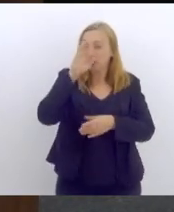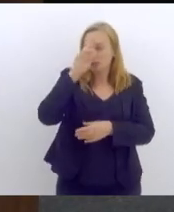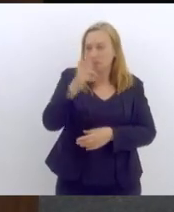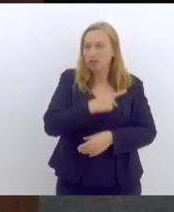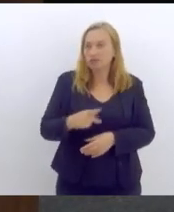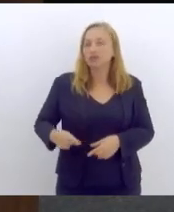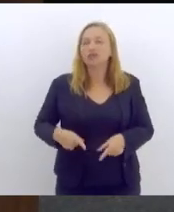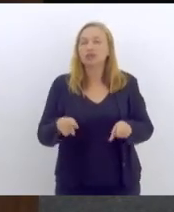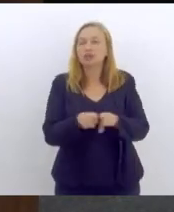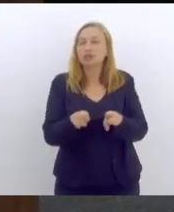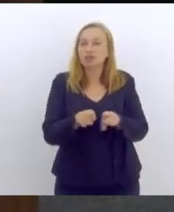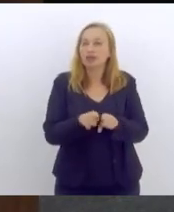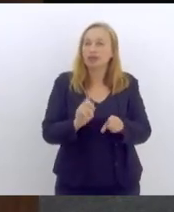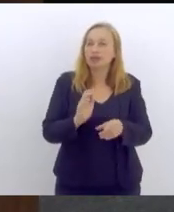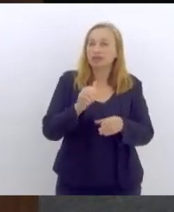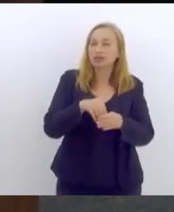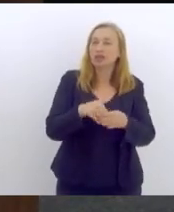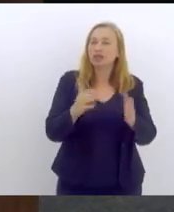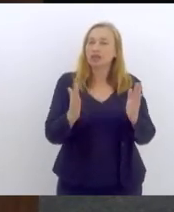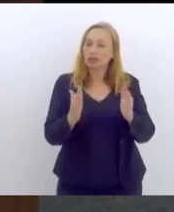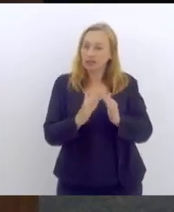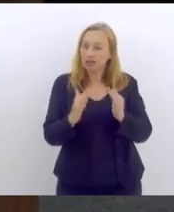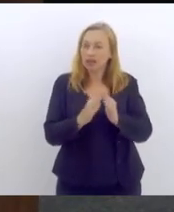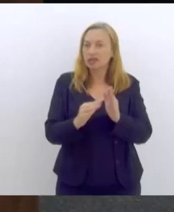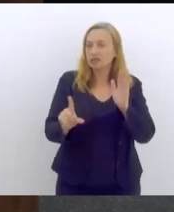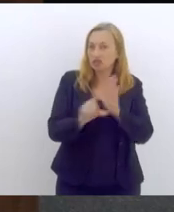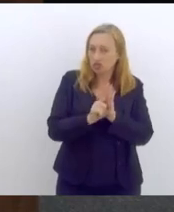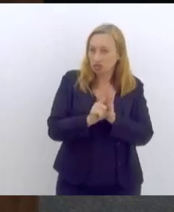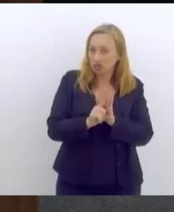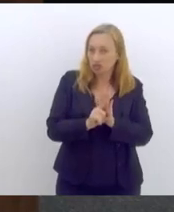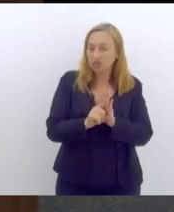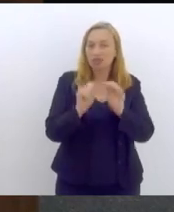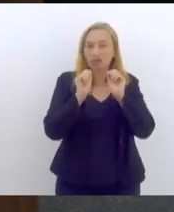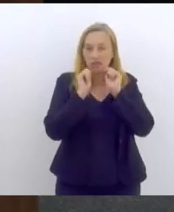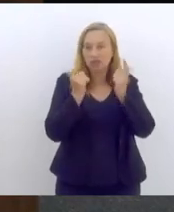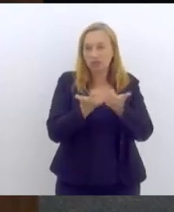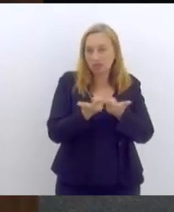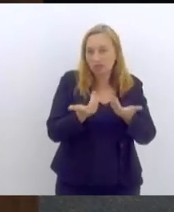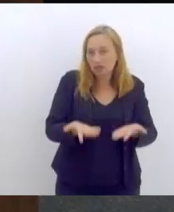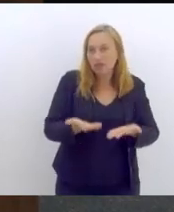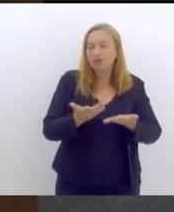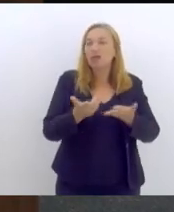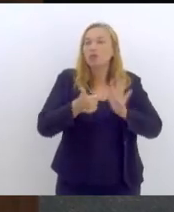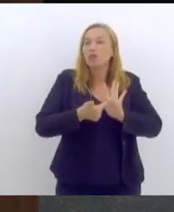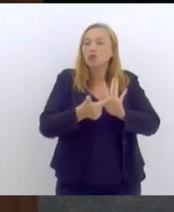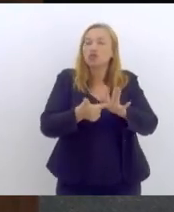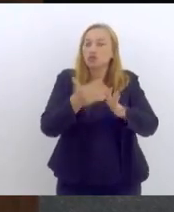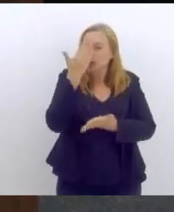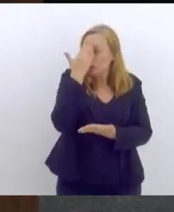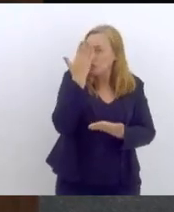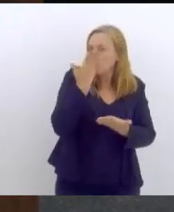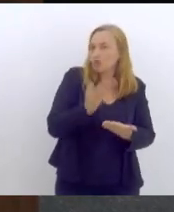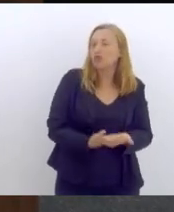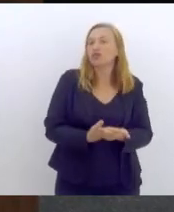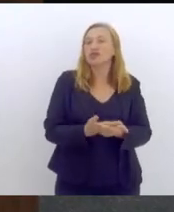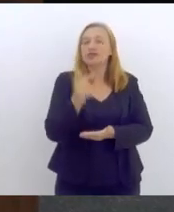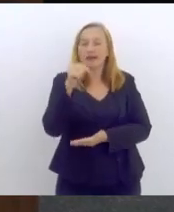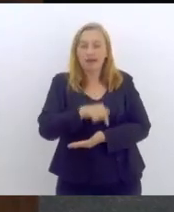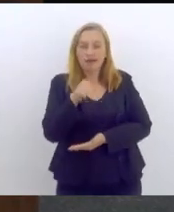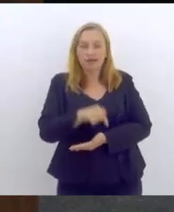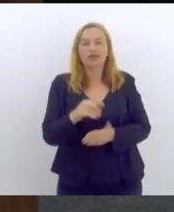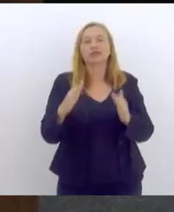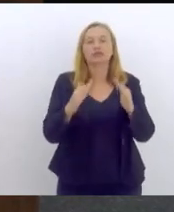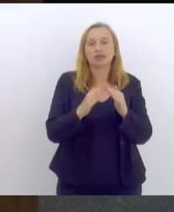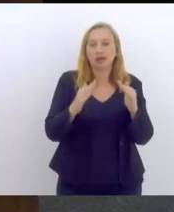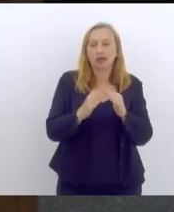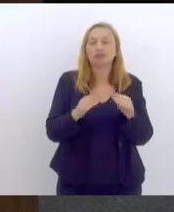foram depositados nessa casa legislativa, nessa Assembleia Legislativa, mostrando a confiança aqui nesta